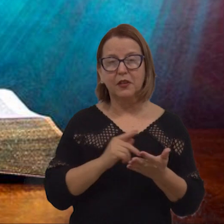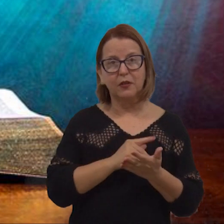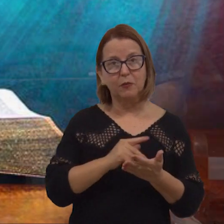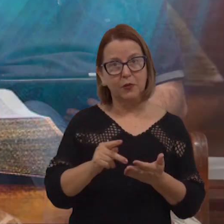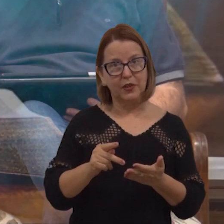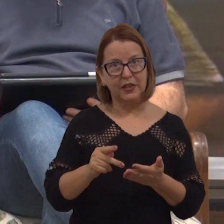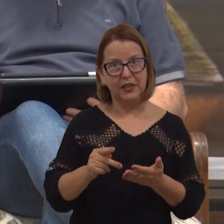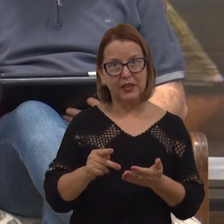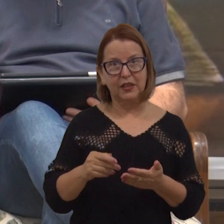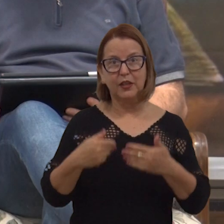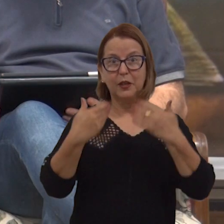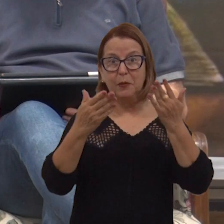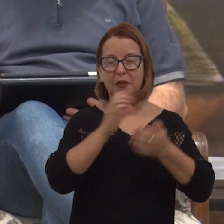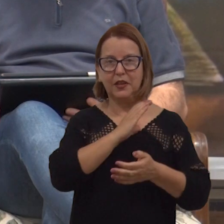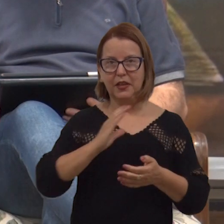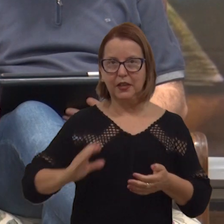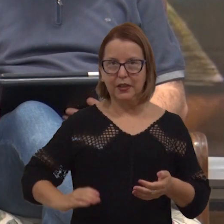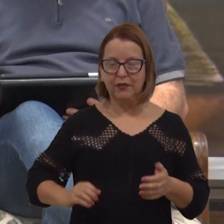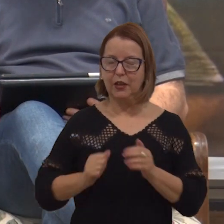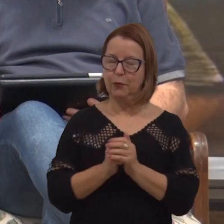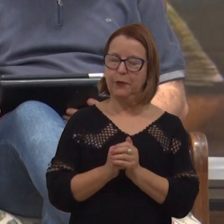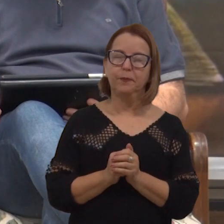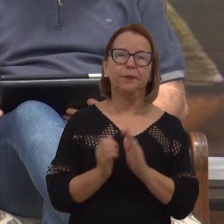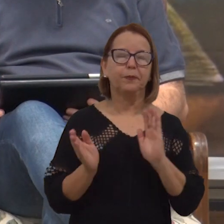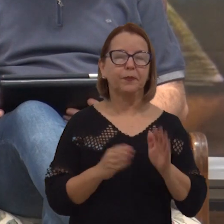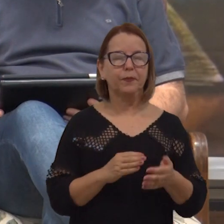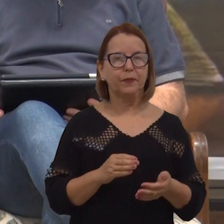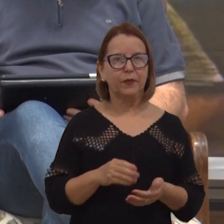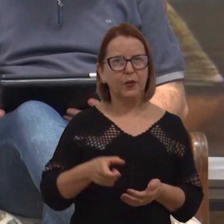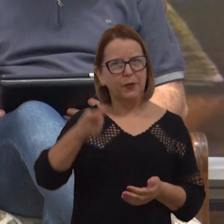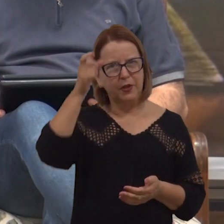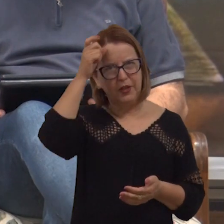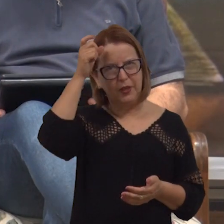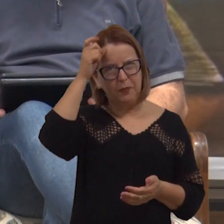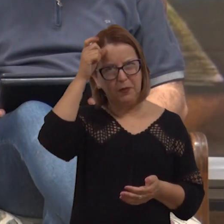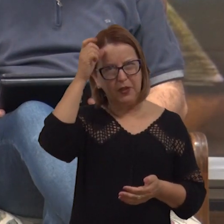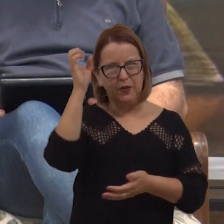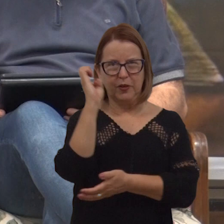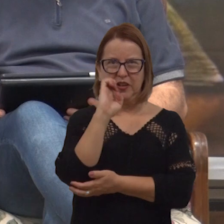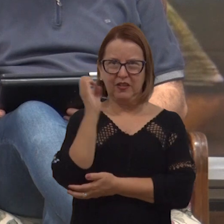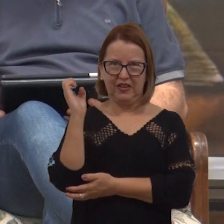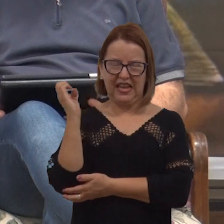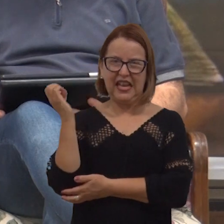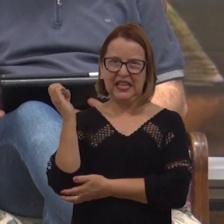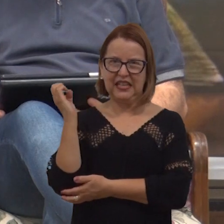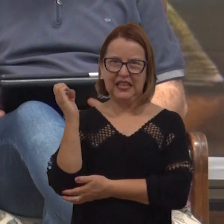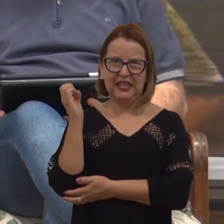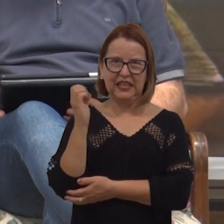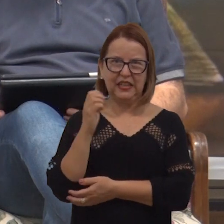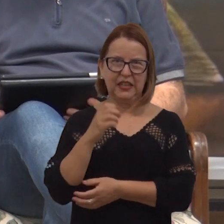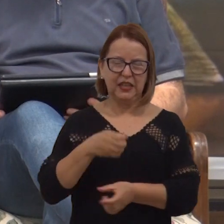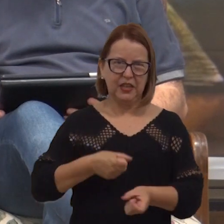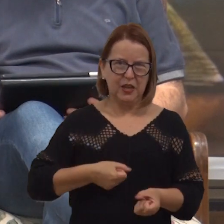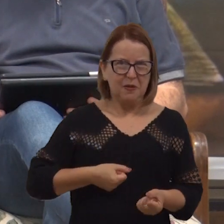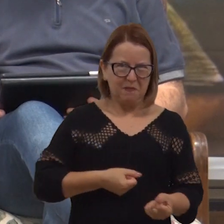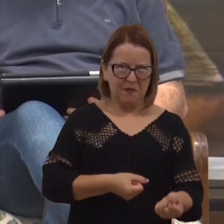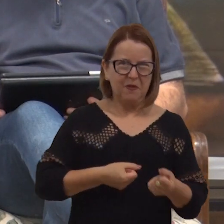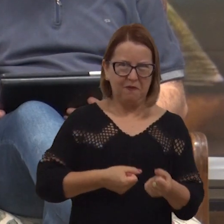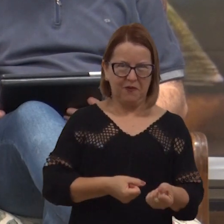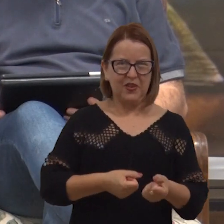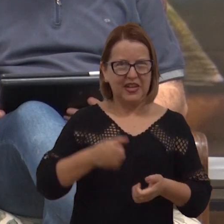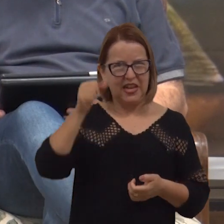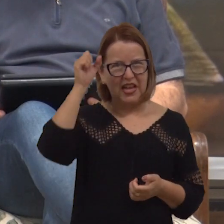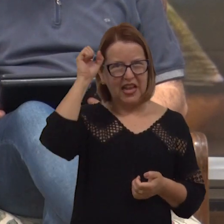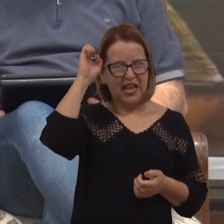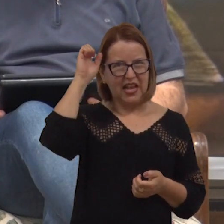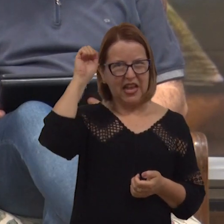a Cristo. Amém. O inimigo, quando ele chegou lá no Jardim do Éden, para tentar os nossos pais, meu irmão